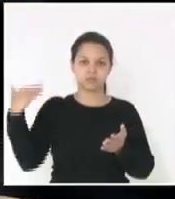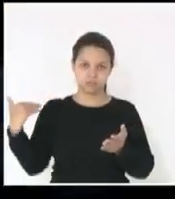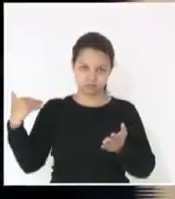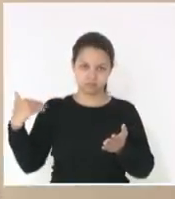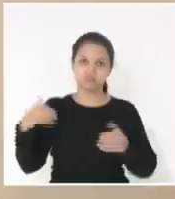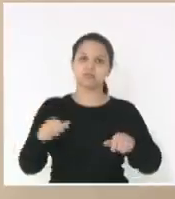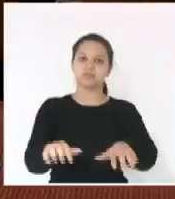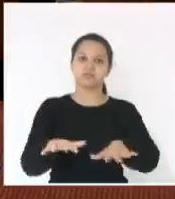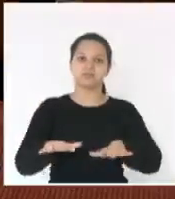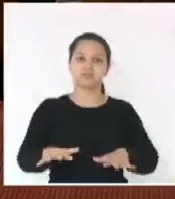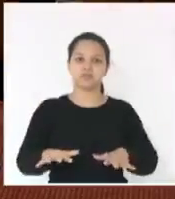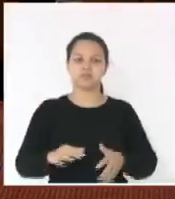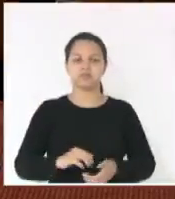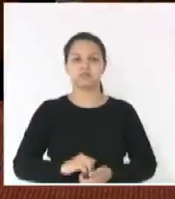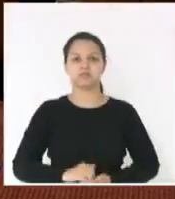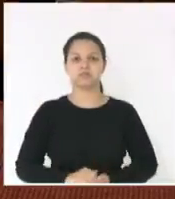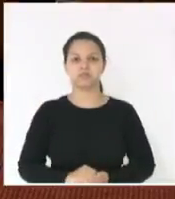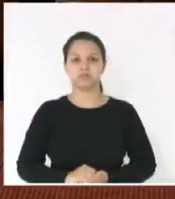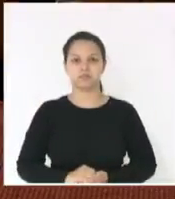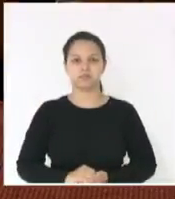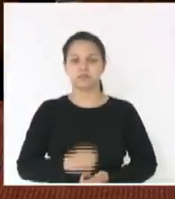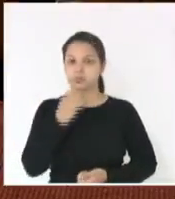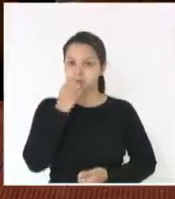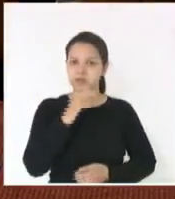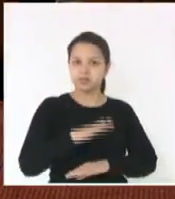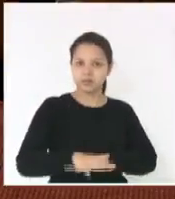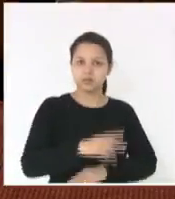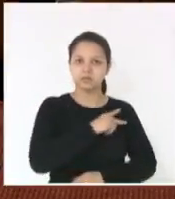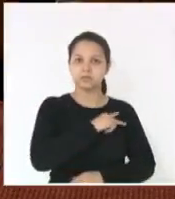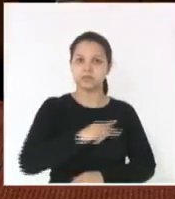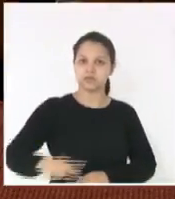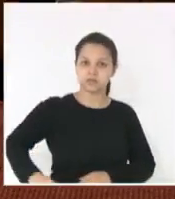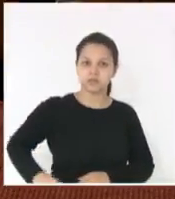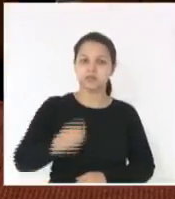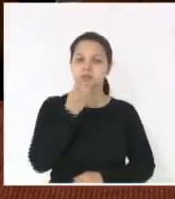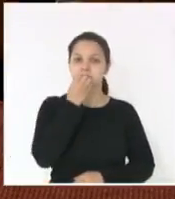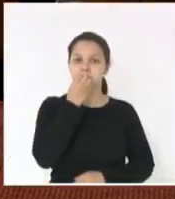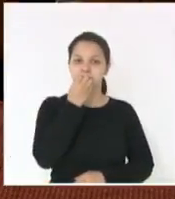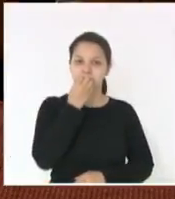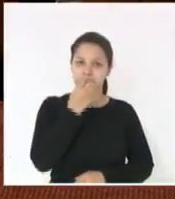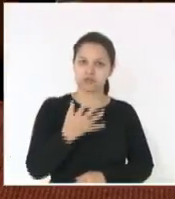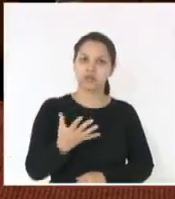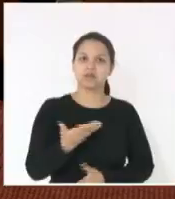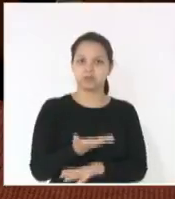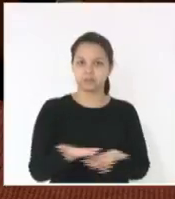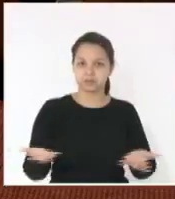das sessões anteriores. Boa tarde, senhor presidente. Boa tarde, Chiquetoso.